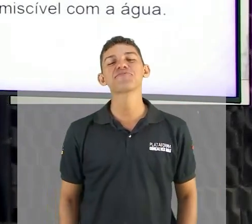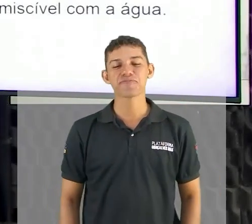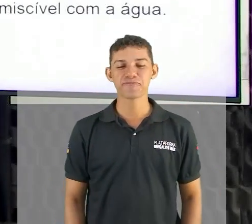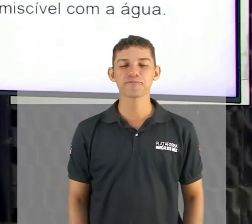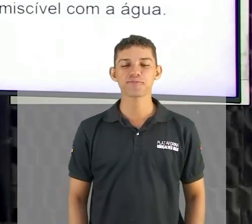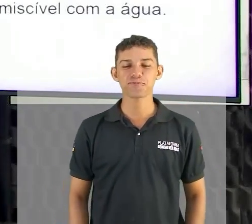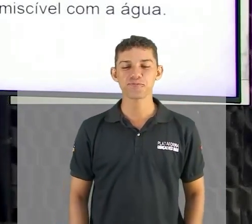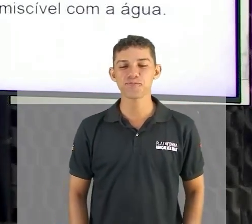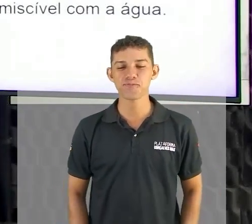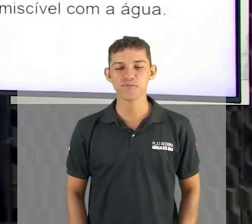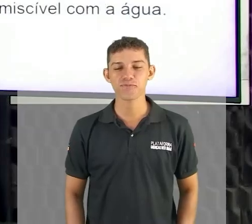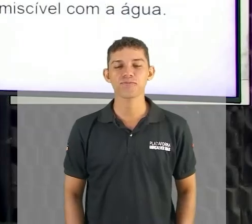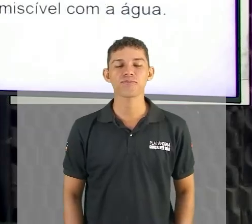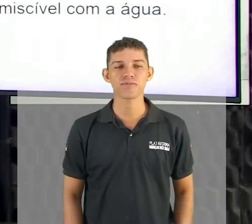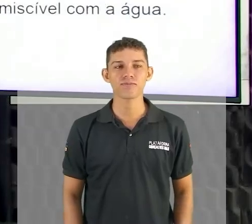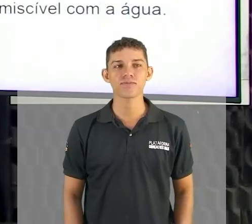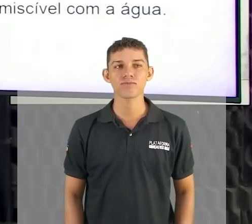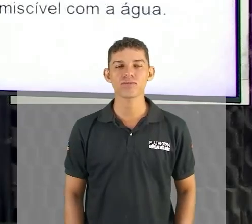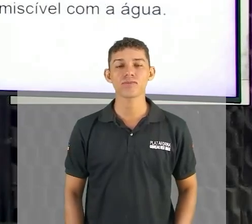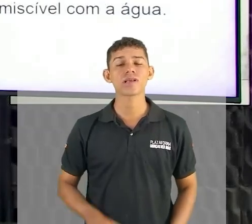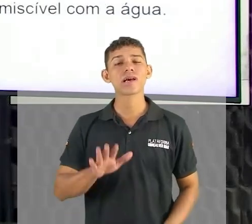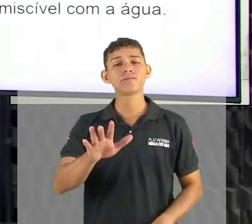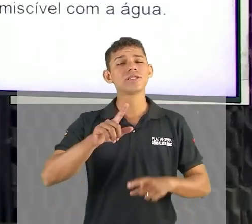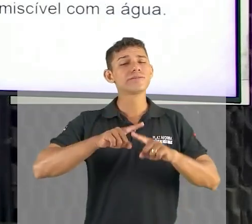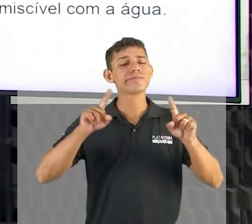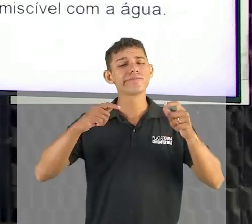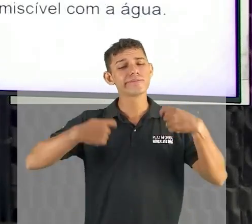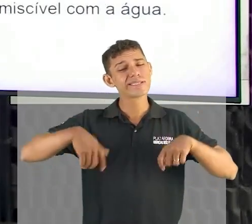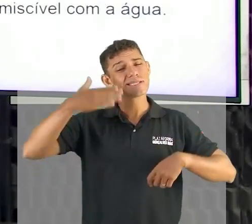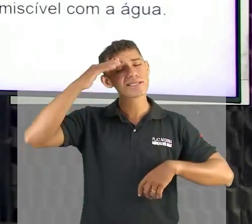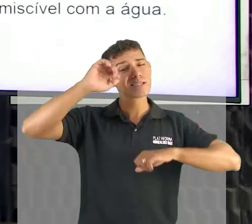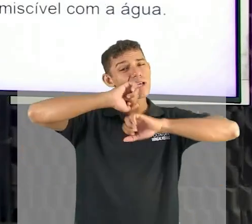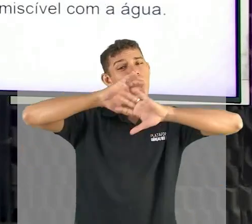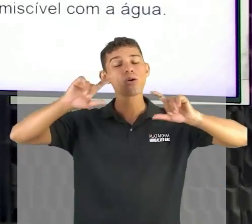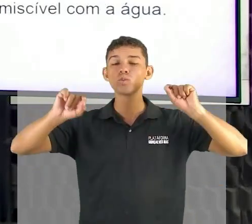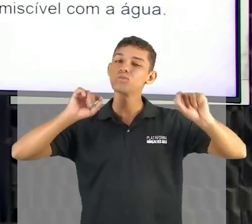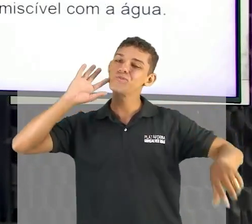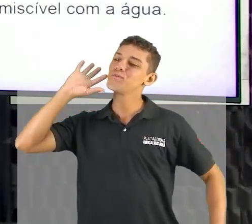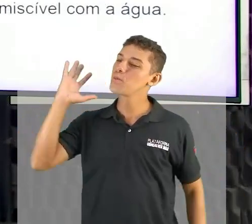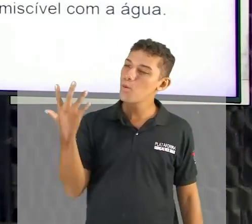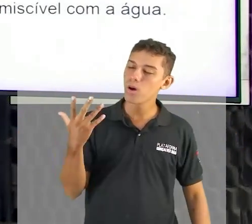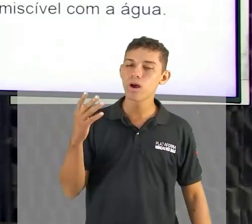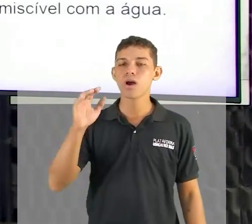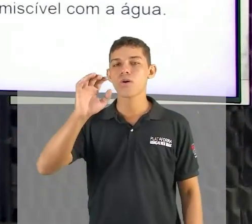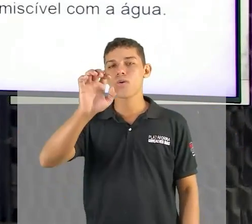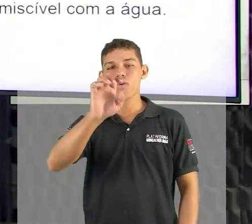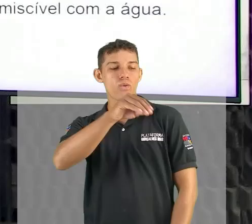Bom, tu precisa entender o que acontece. O que acontece com o etanol?